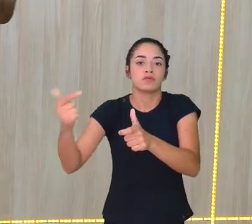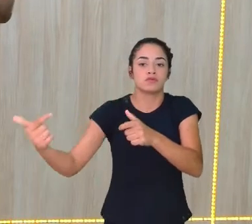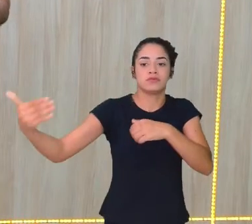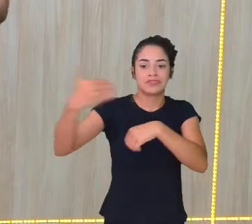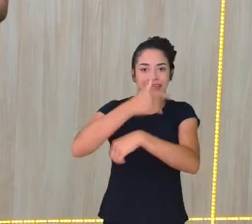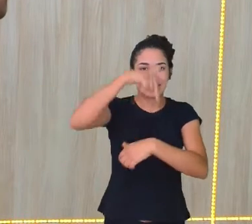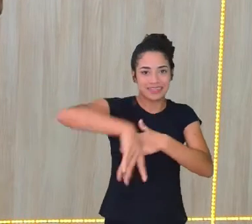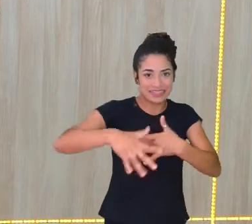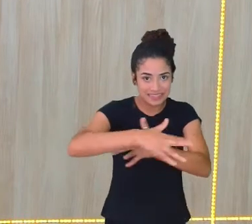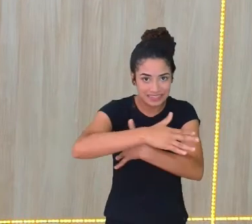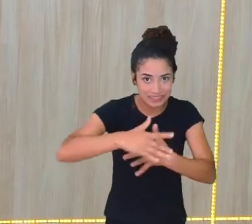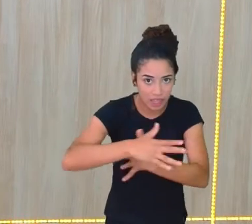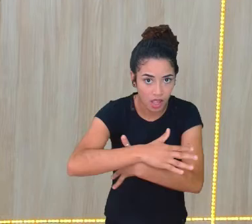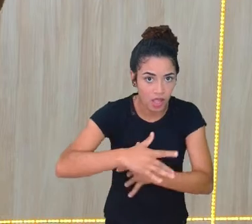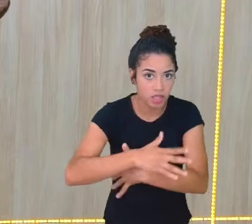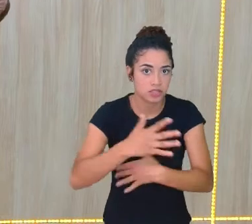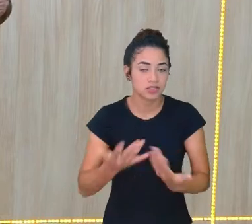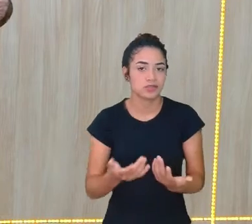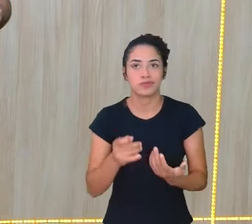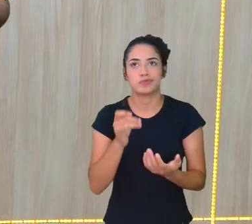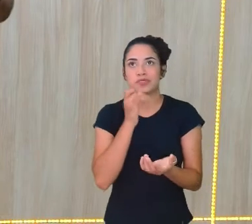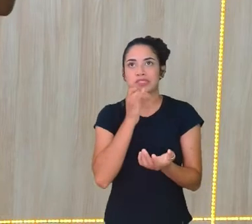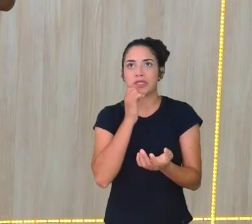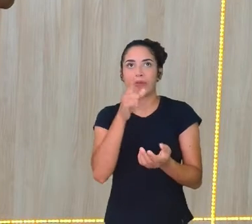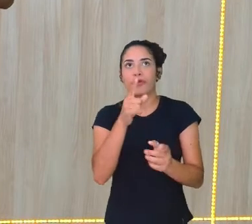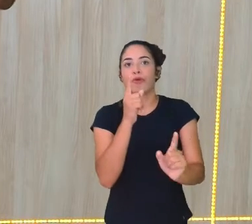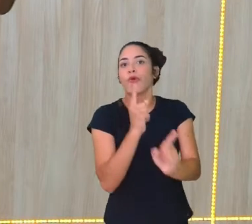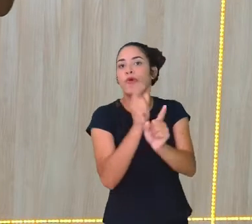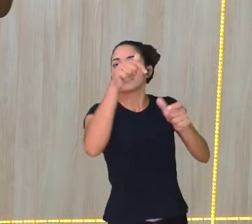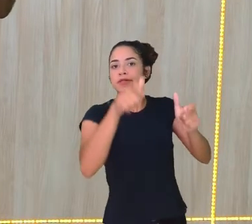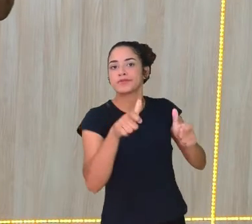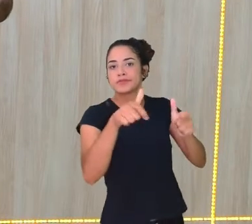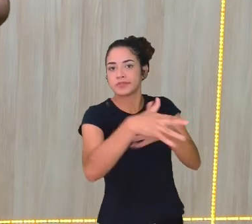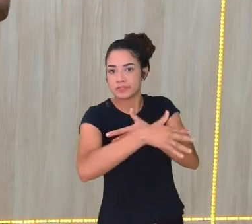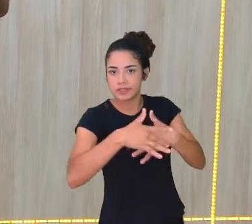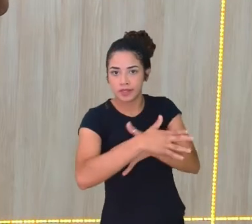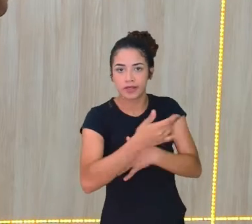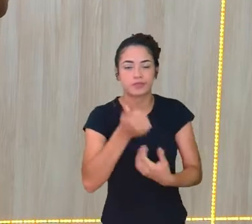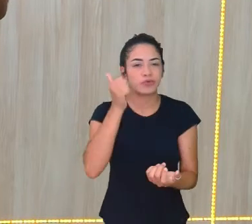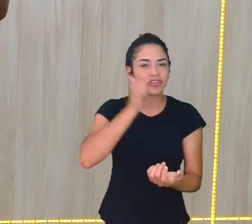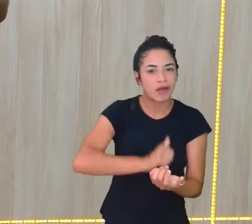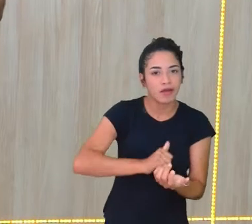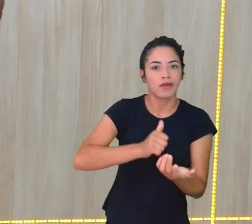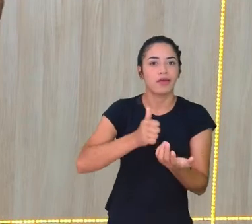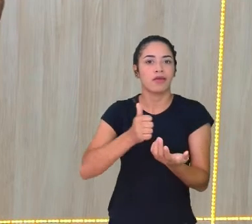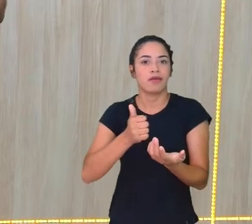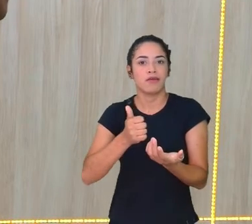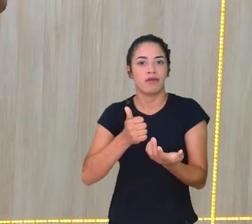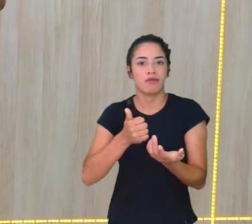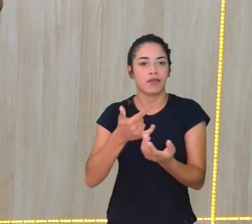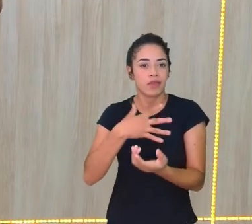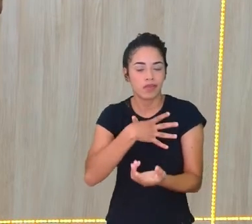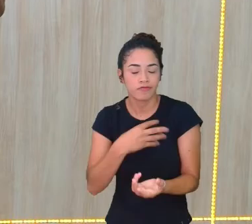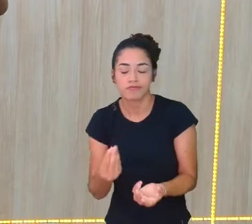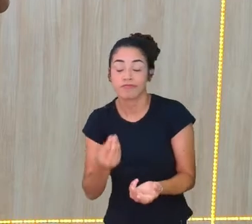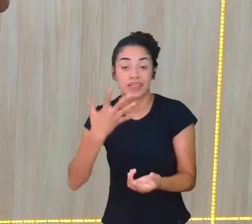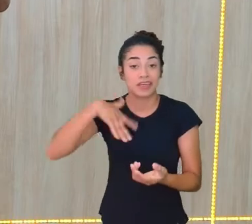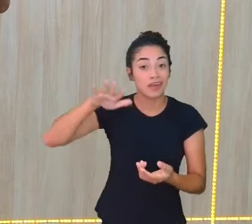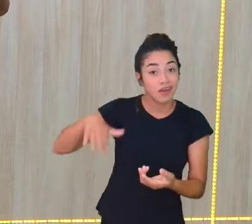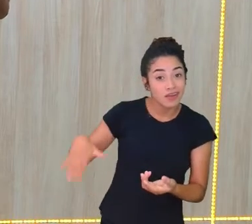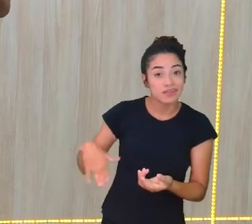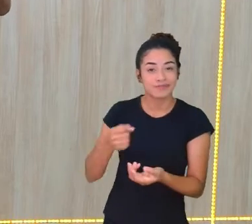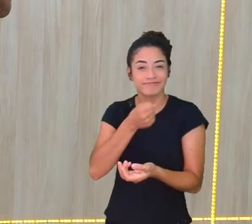encontrar ali moleza, porque só ia restar idosos, né, mulheres e crianças, estava todo mundo frito, porque